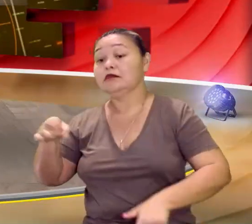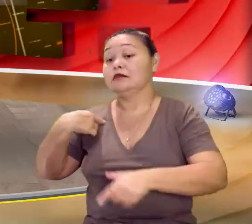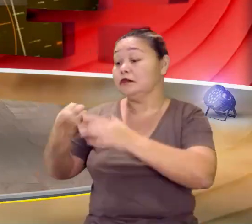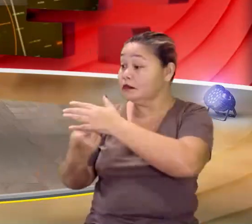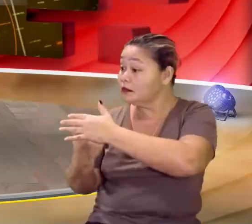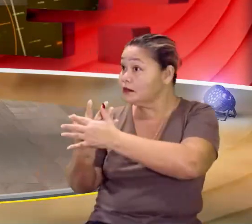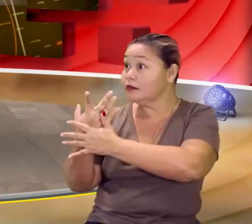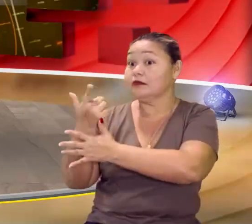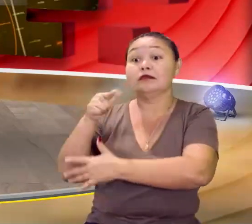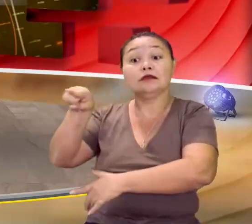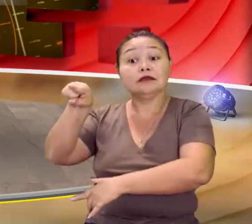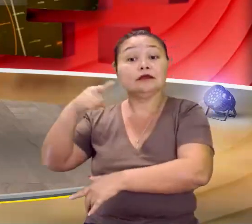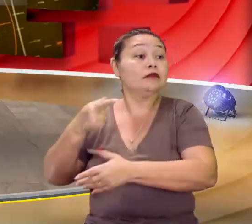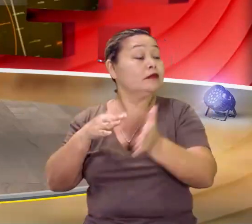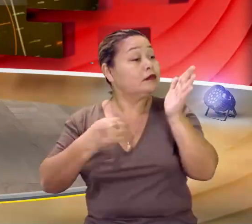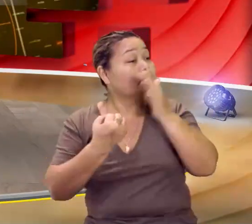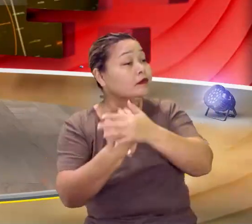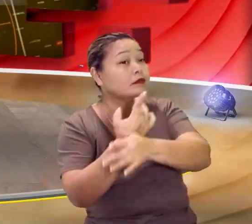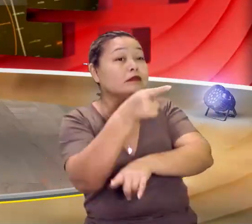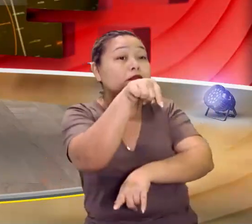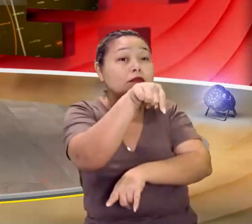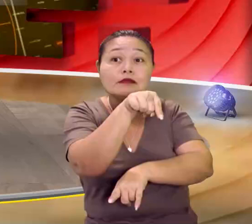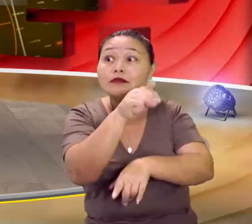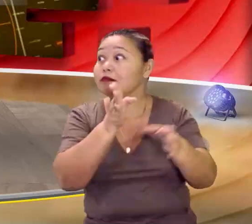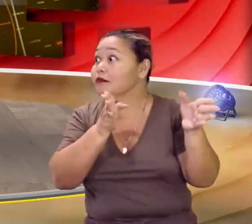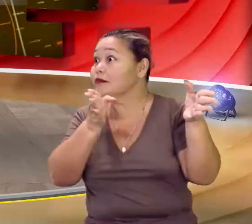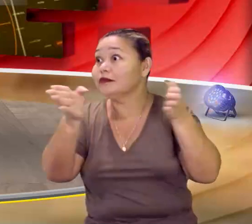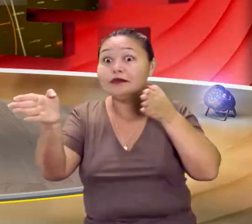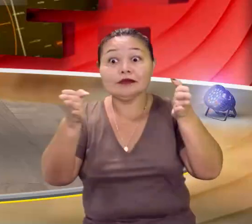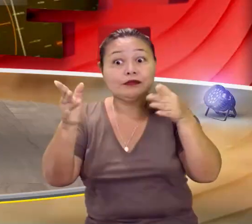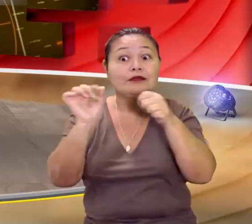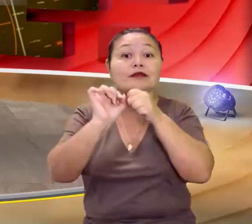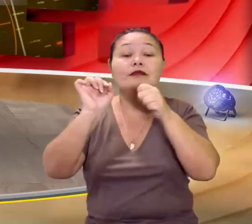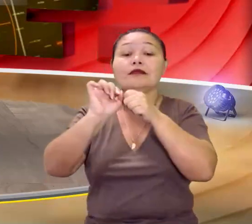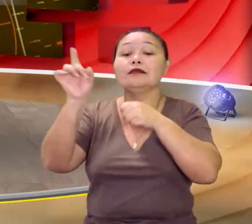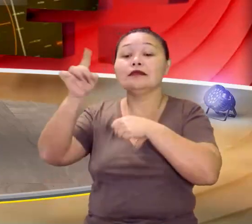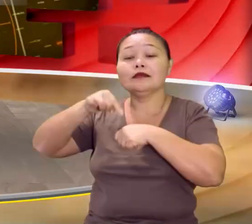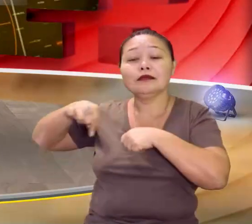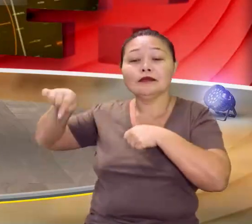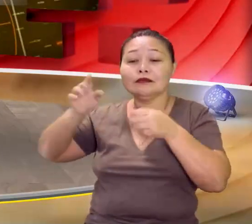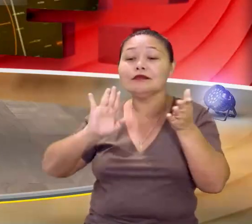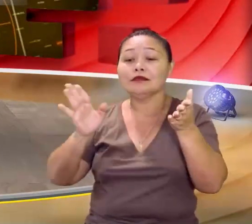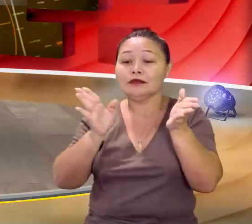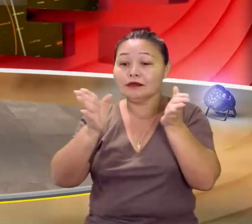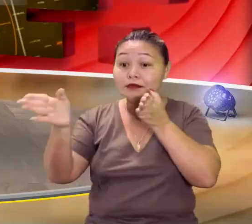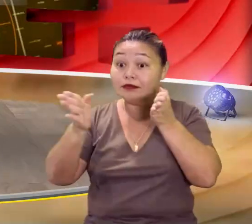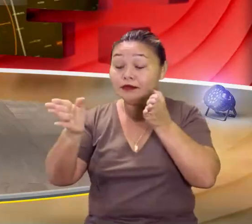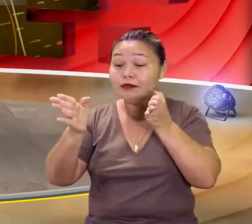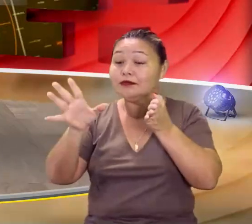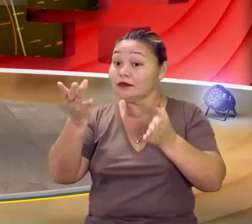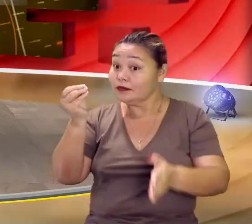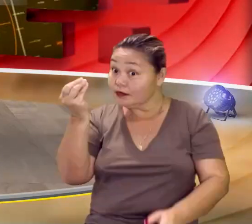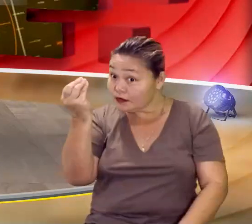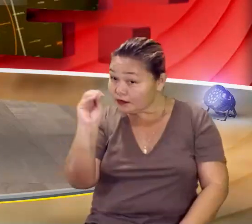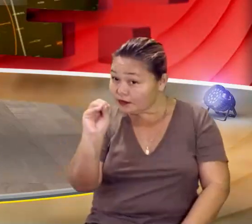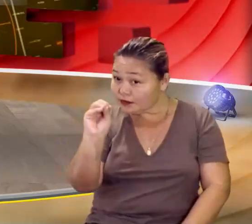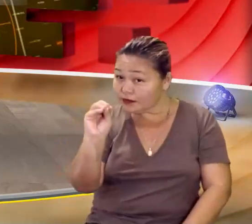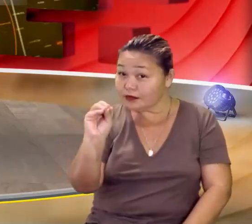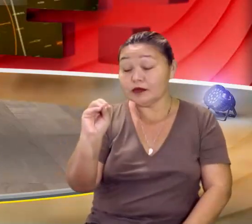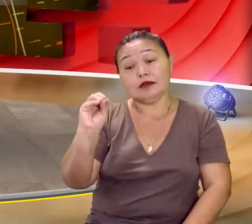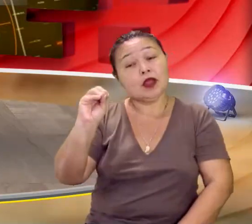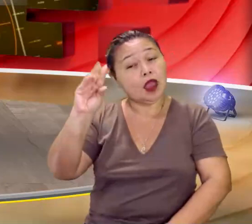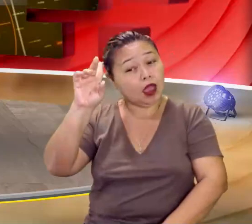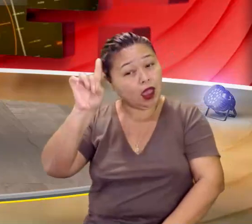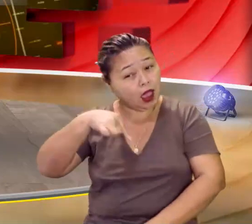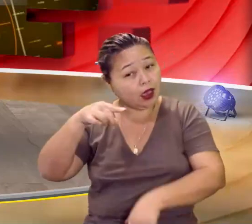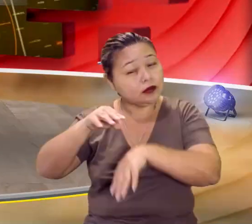um e também planta o outro, né? Então, nessa parte que envolve a interseção que está o bizu. O up da